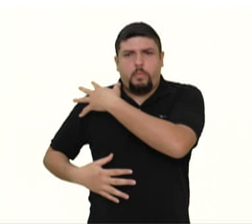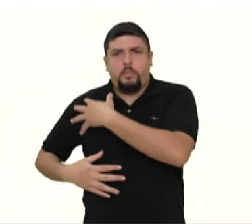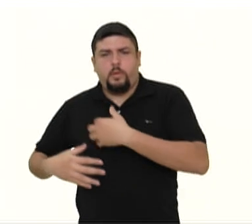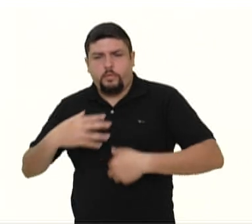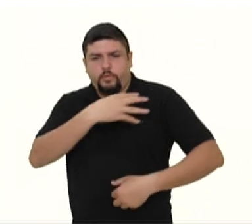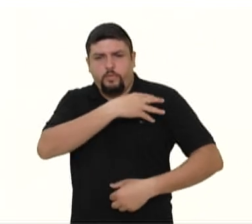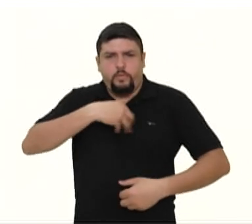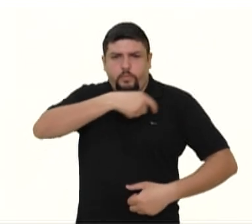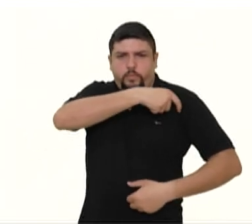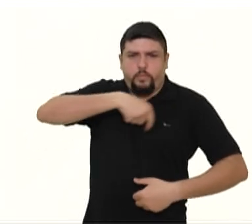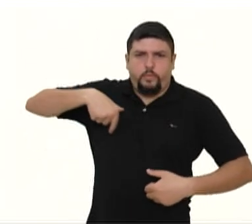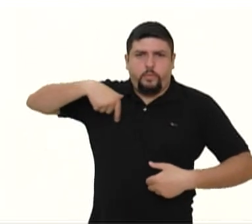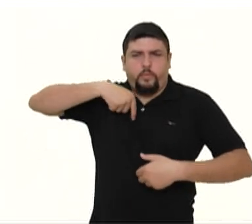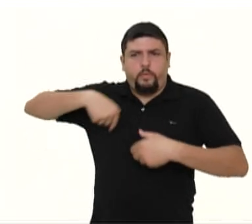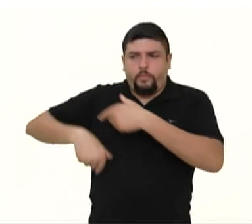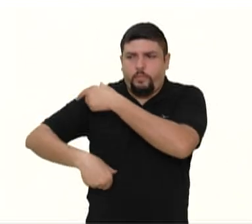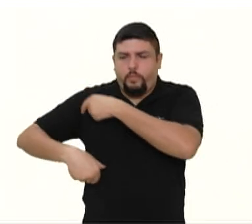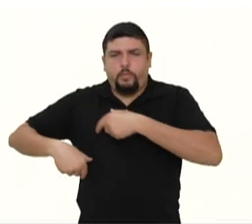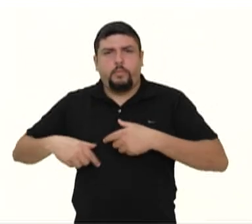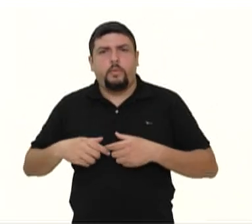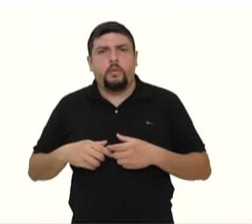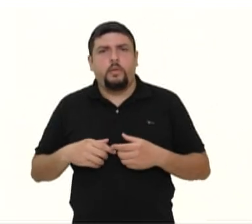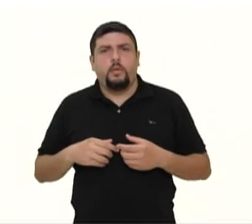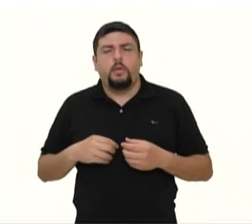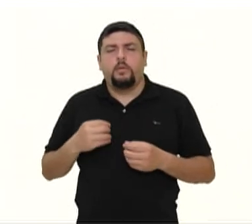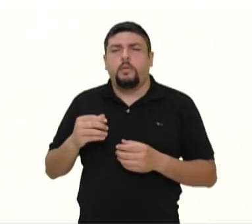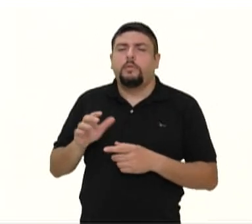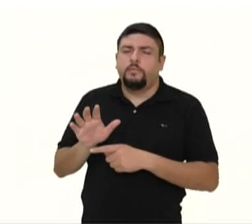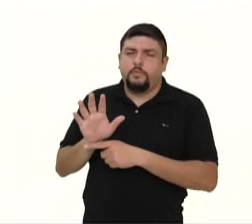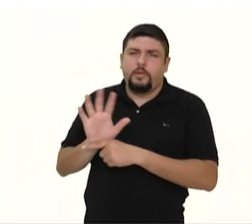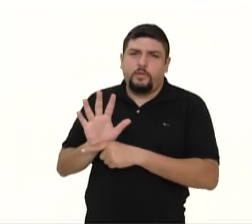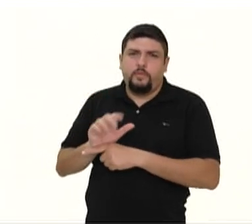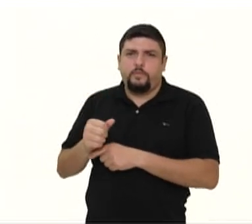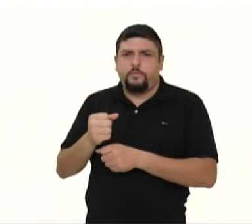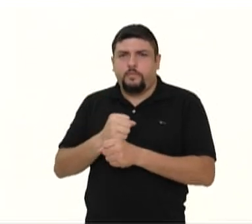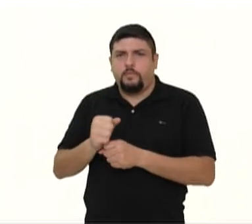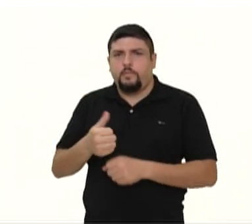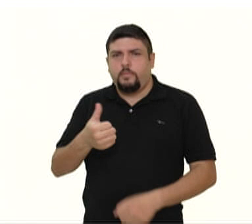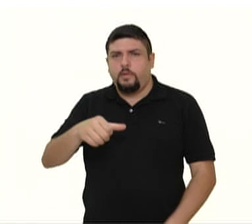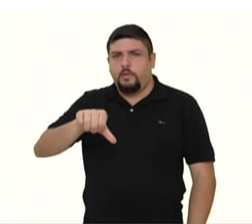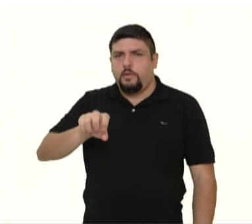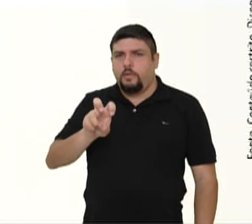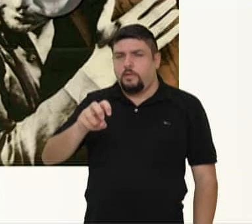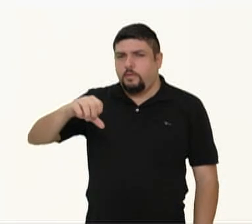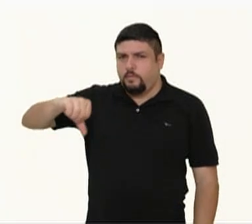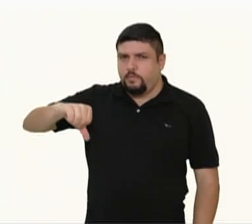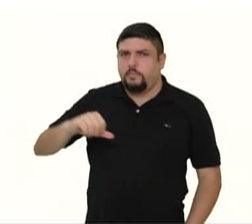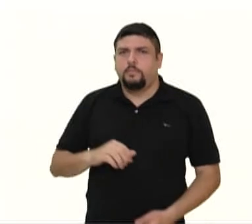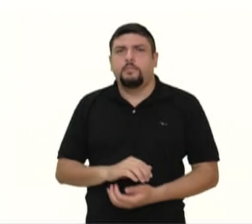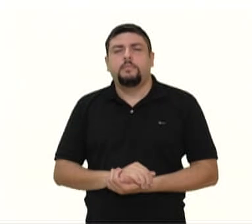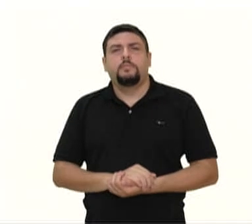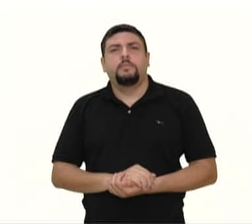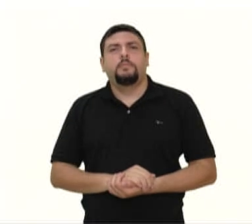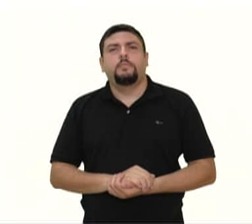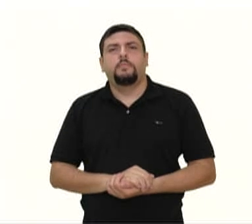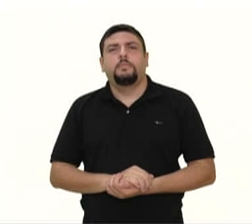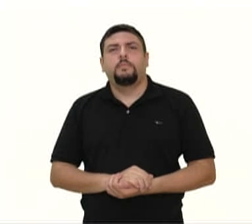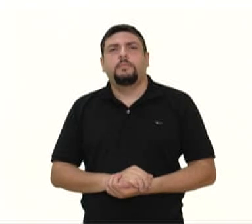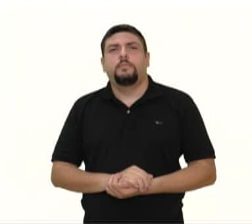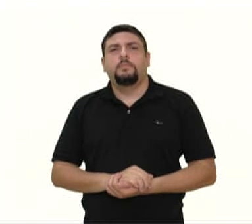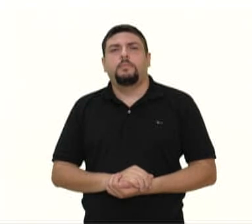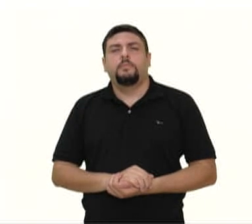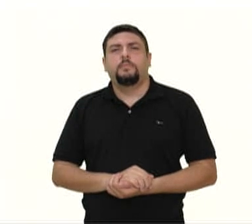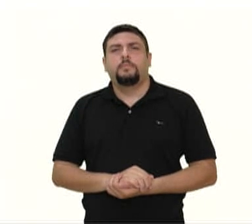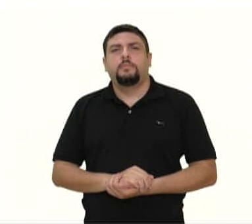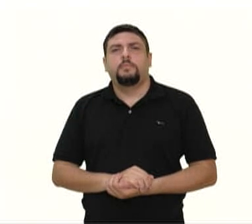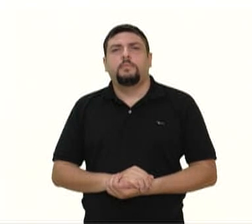o Oscarito, né, no filme do Carlos Manga, de 1959, filme da Atlântida. Nesse outro